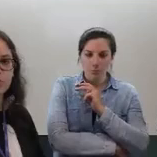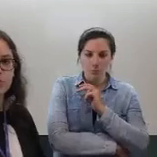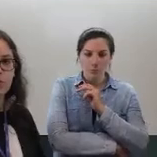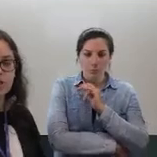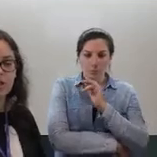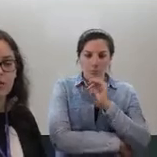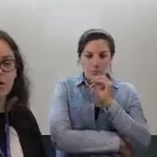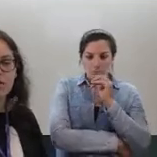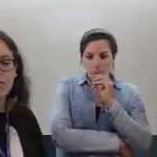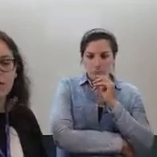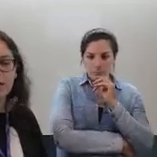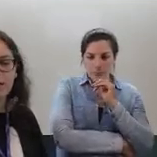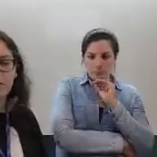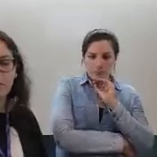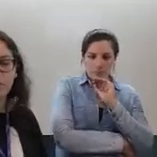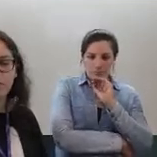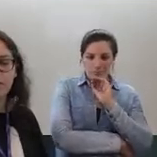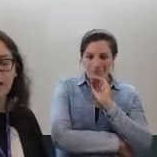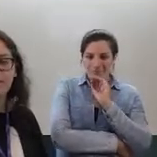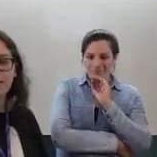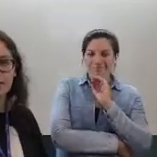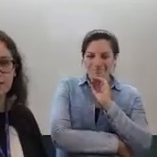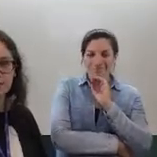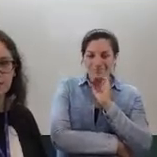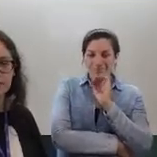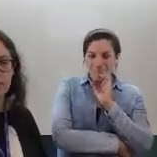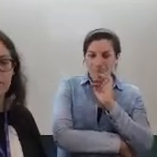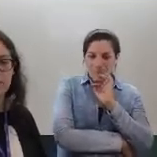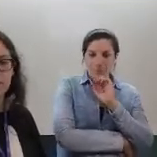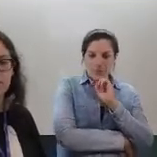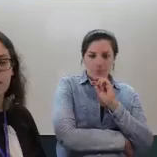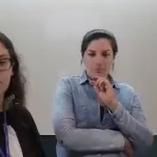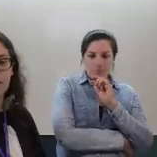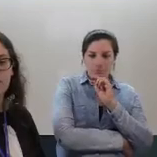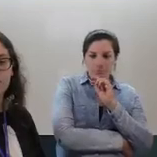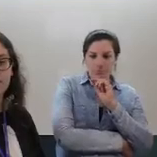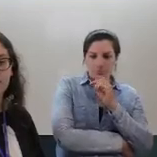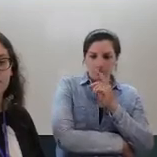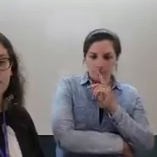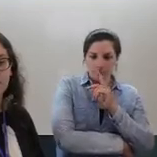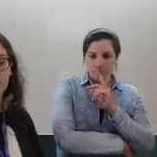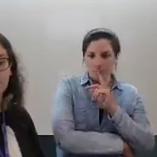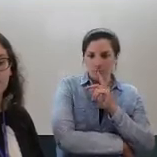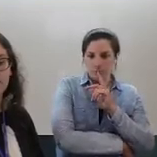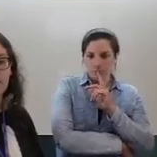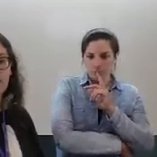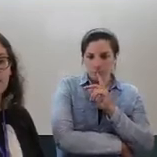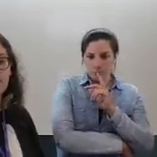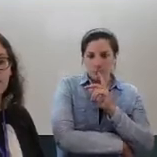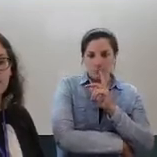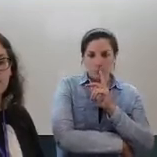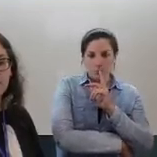ali o título do artigo, fica o título da revista. Ó, que você utilizou aqui, no caso, o Estado de São Paulo, a